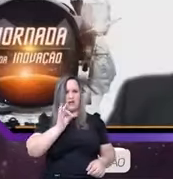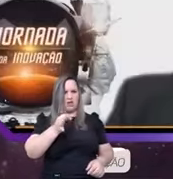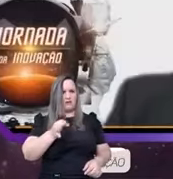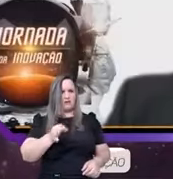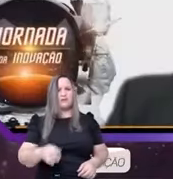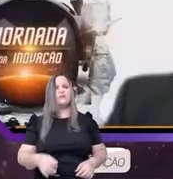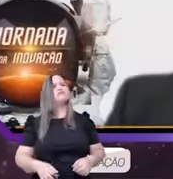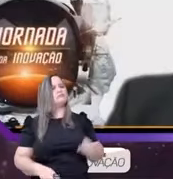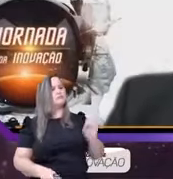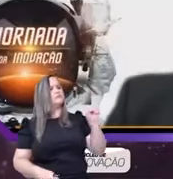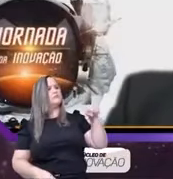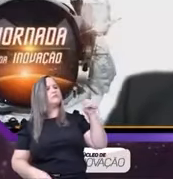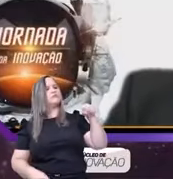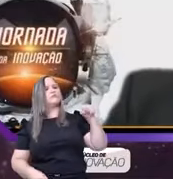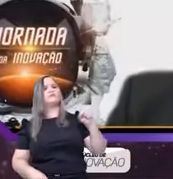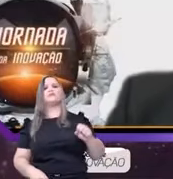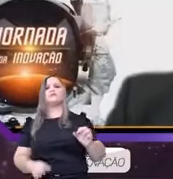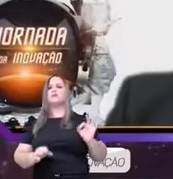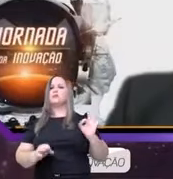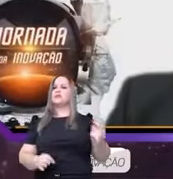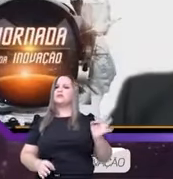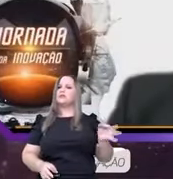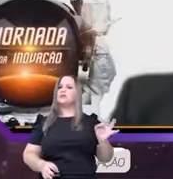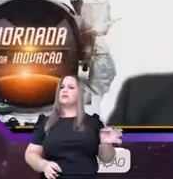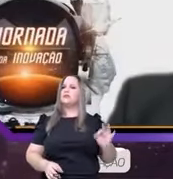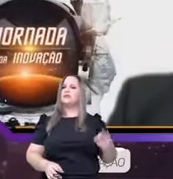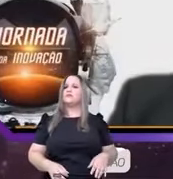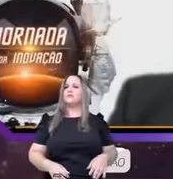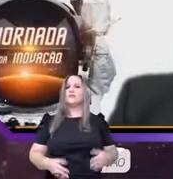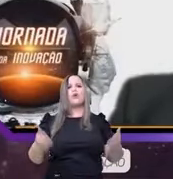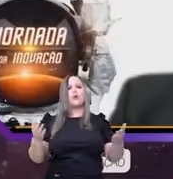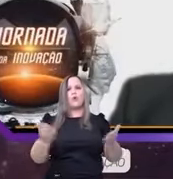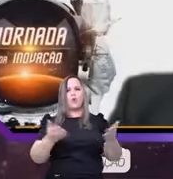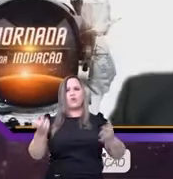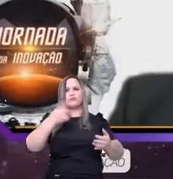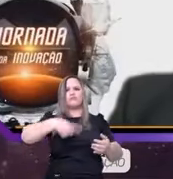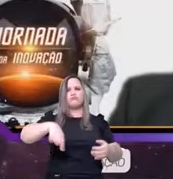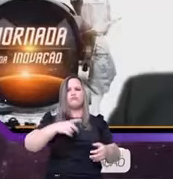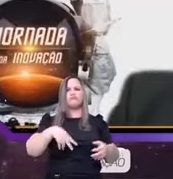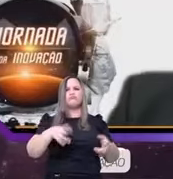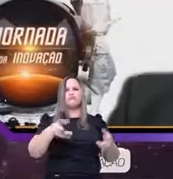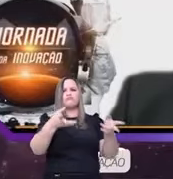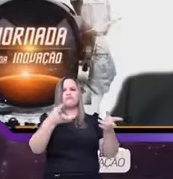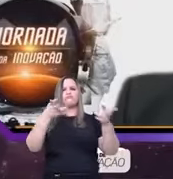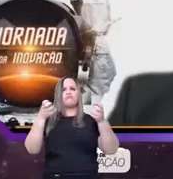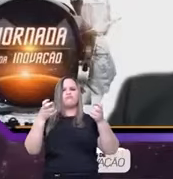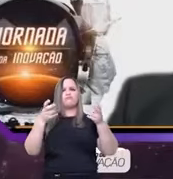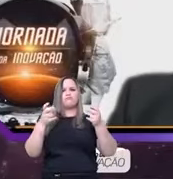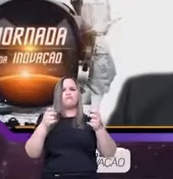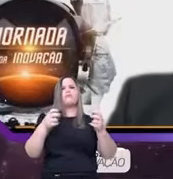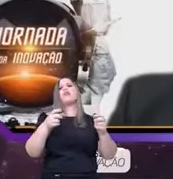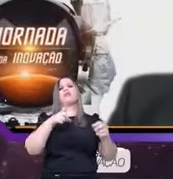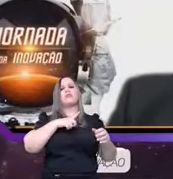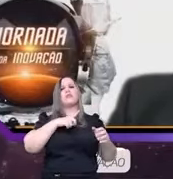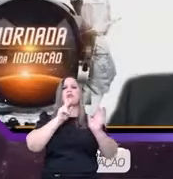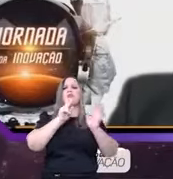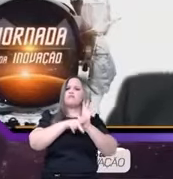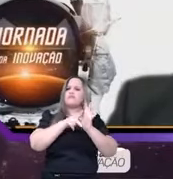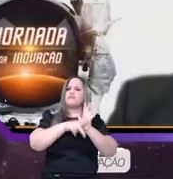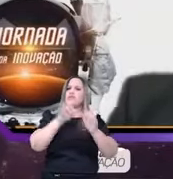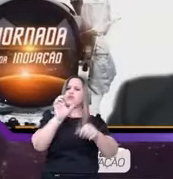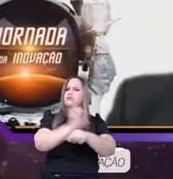visão. E na verdade, hoje, o que nós estamos vendo é um planejamento estratégico também indo numa sequência